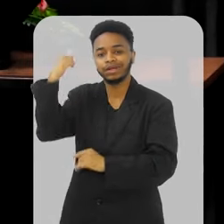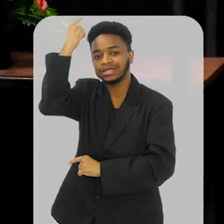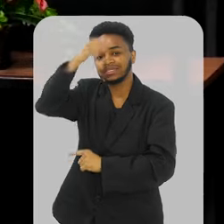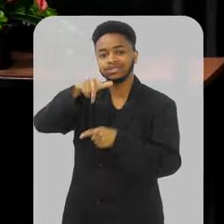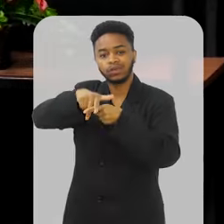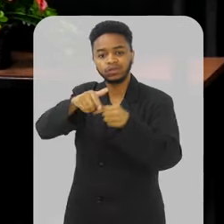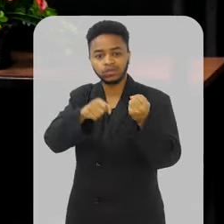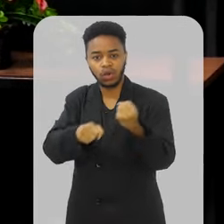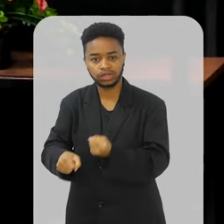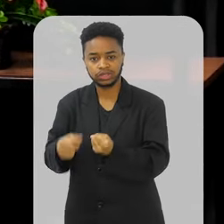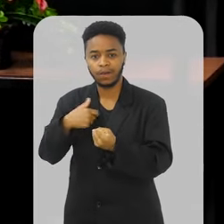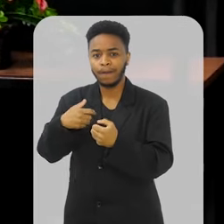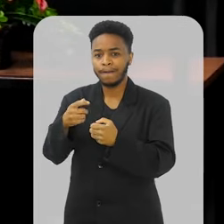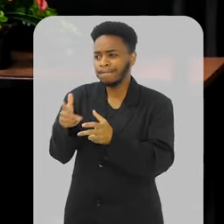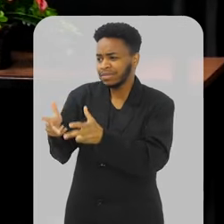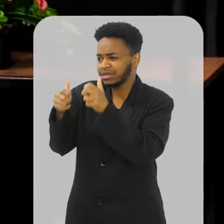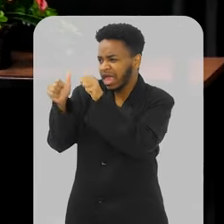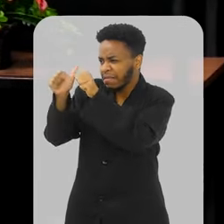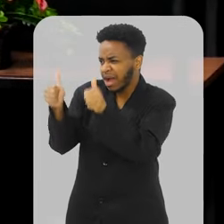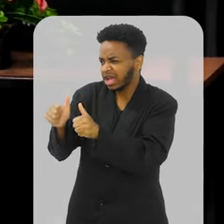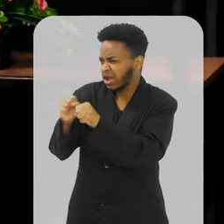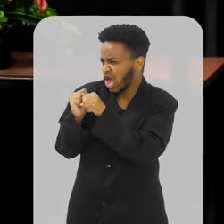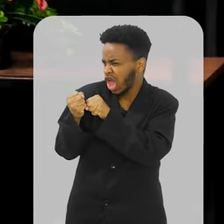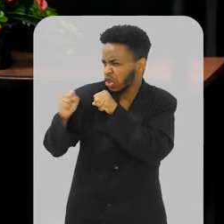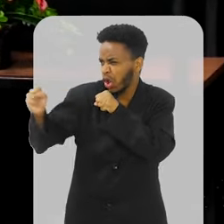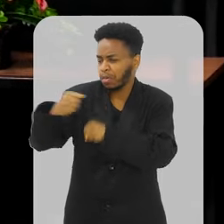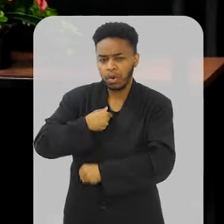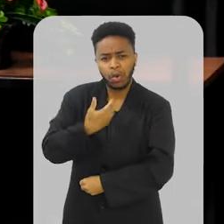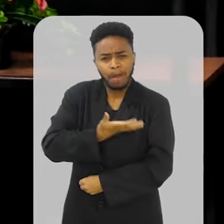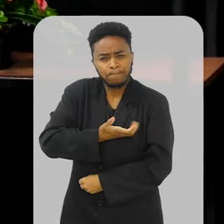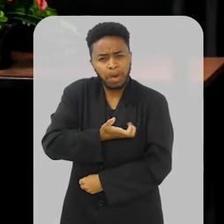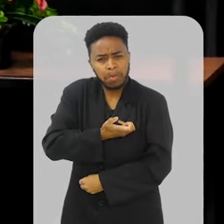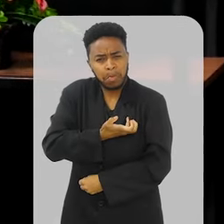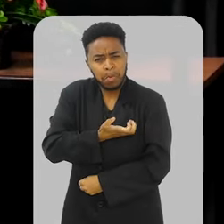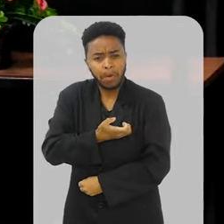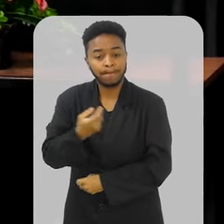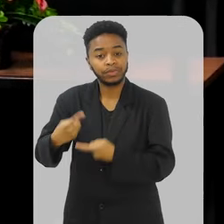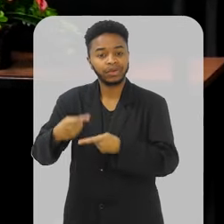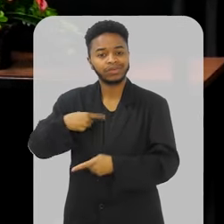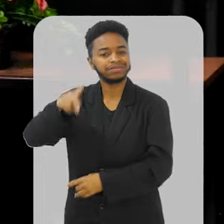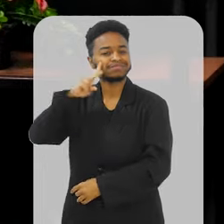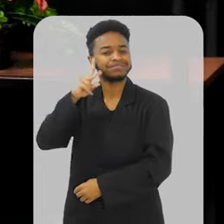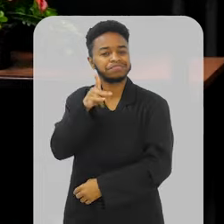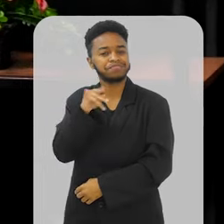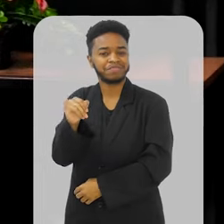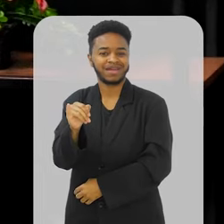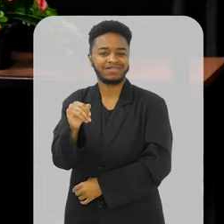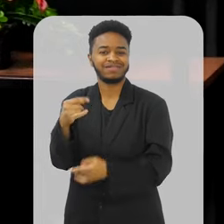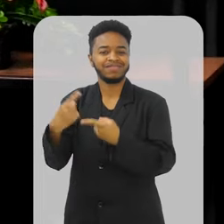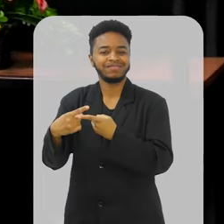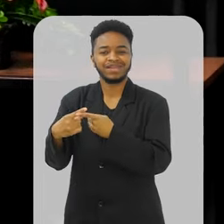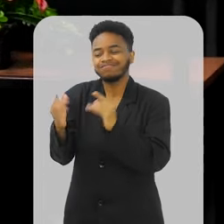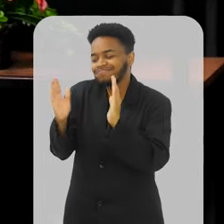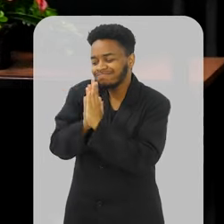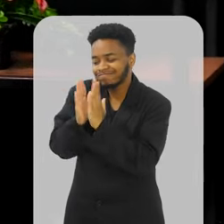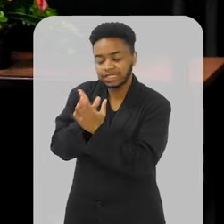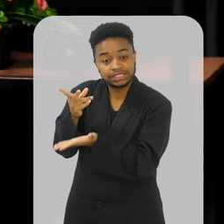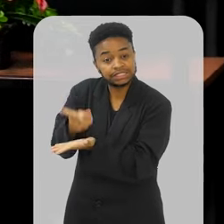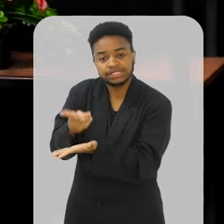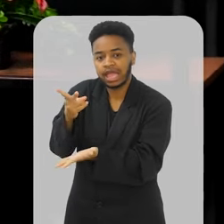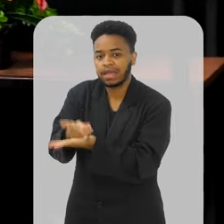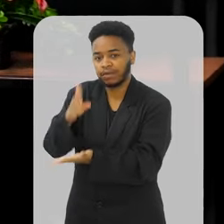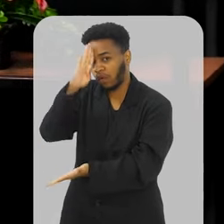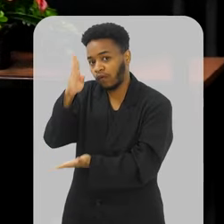imagem monumental meu coração acelerou porque eu recordei do meu pai Luzia ele era o grande devoto